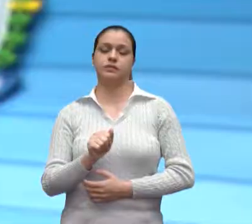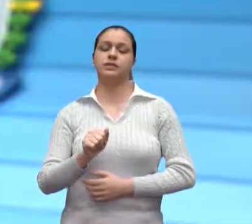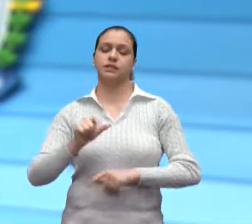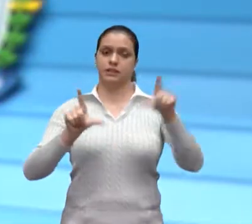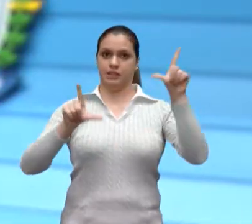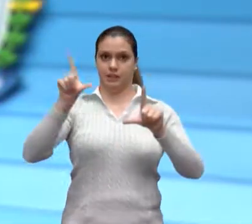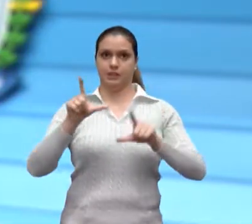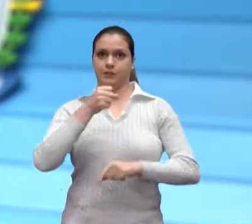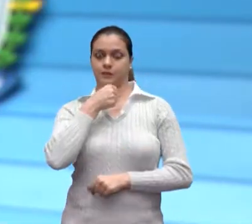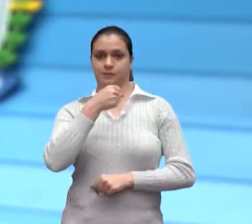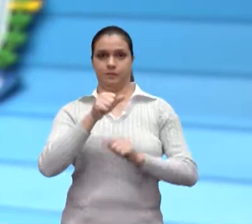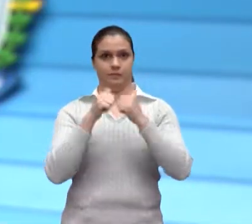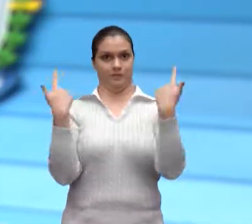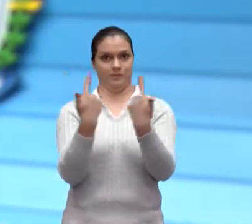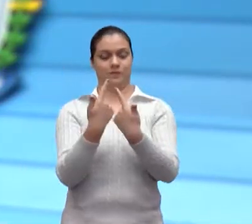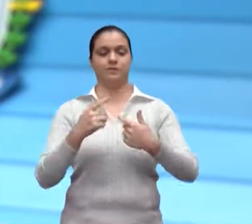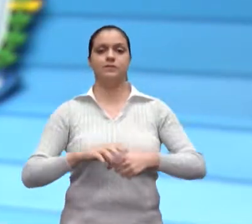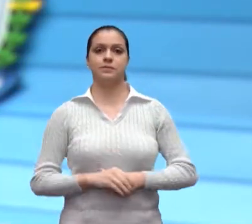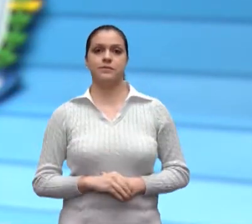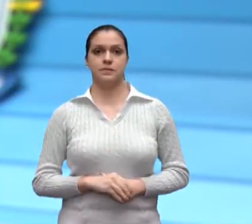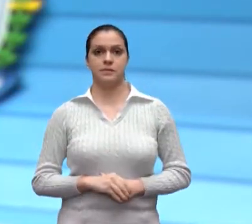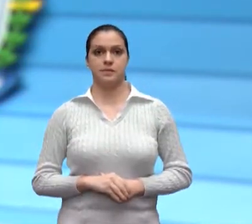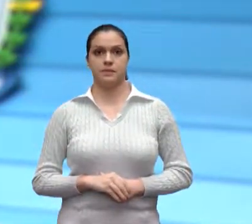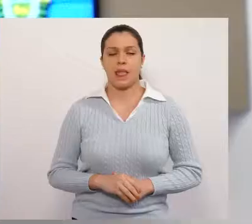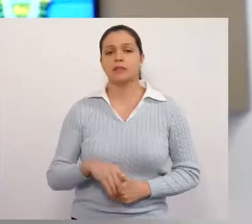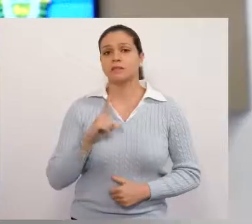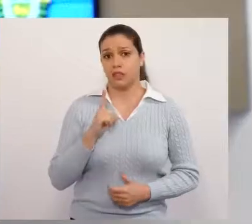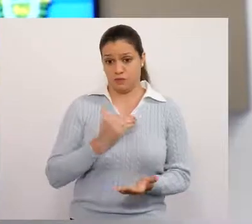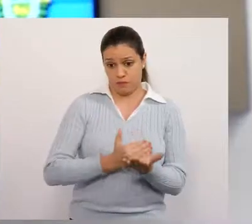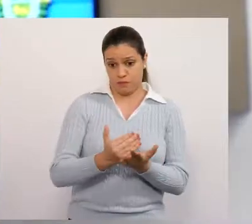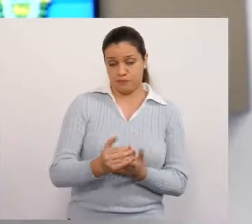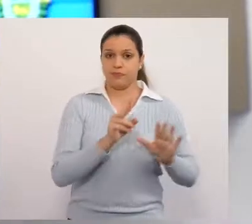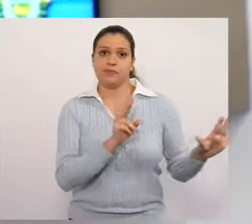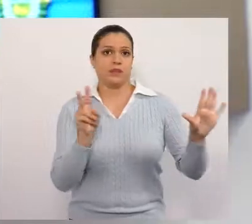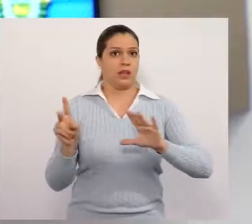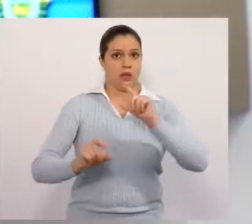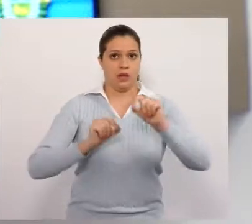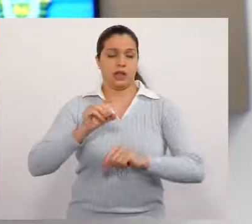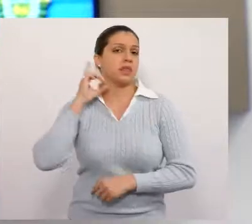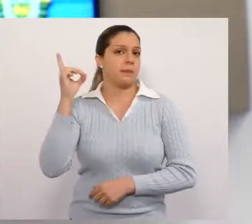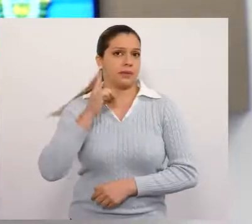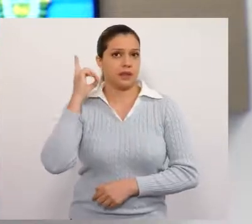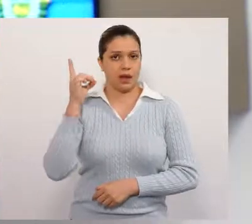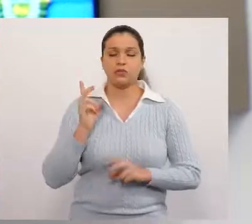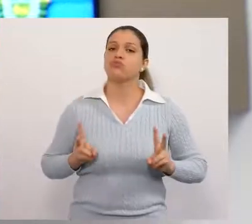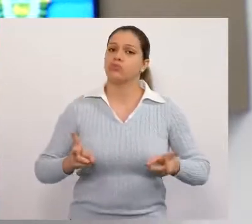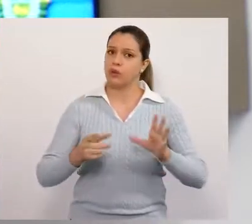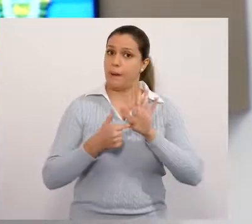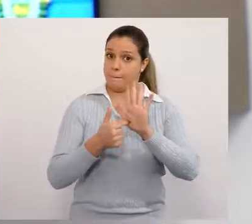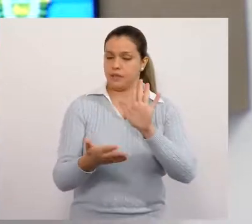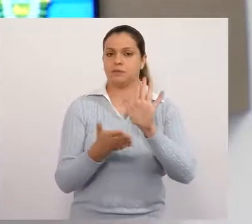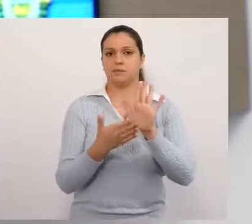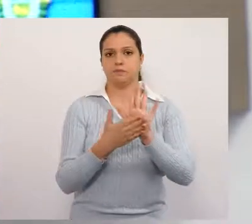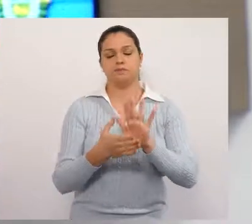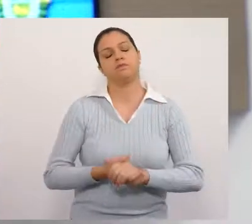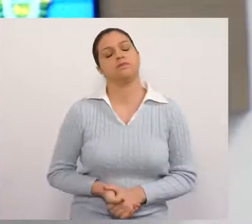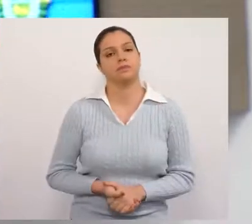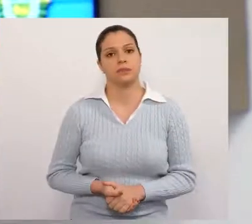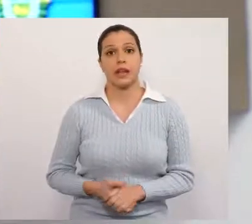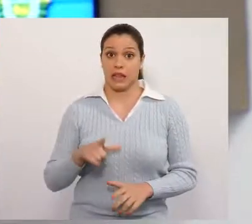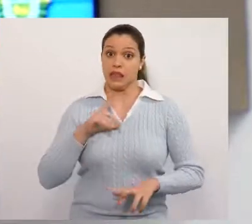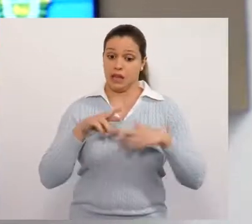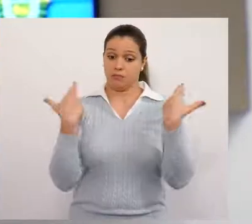famílias. Lívia Machado, para a TV Assembleia. Desde o começo da semana, os parlamentares seguem apresentando